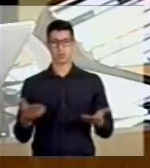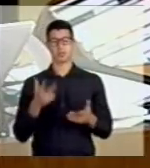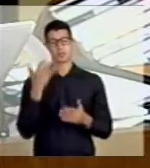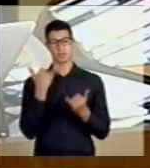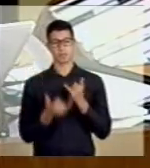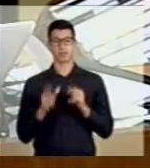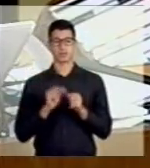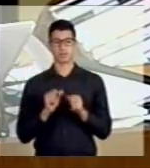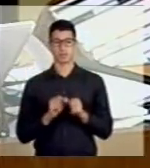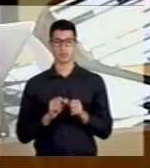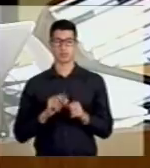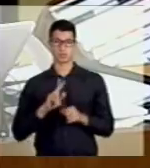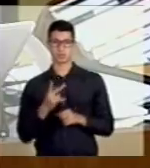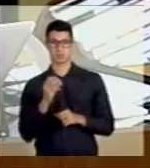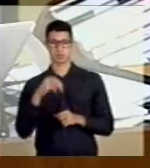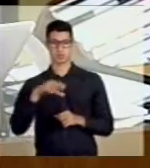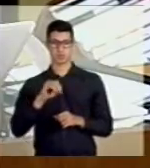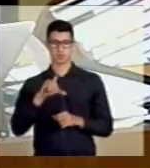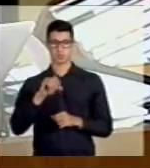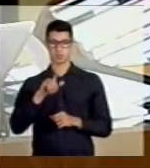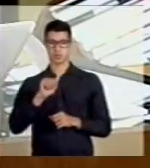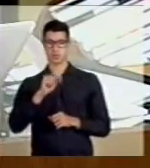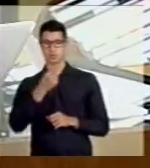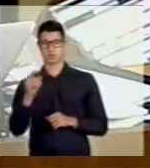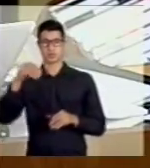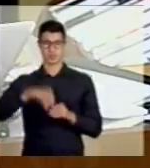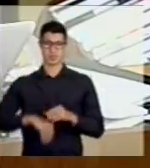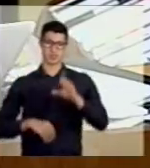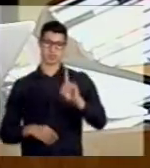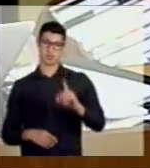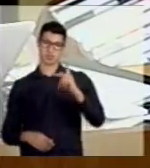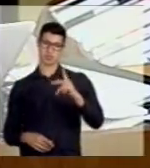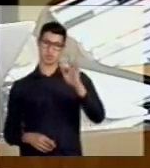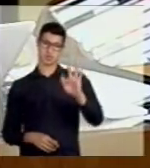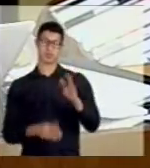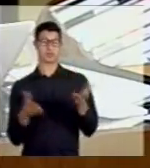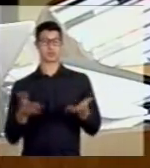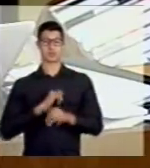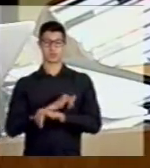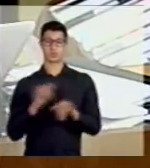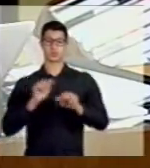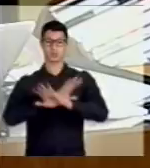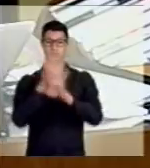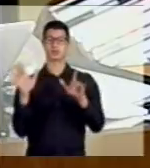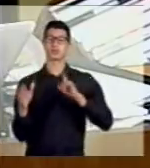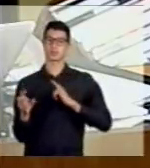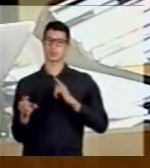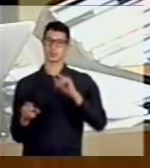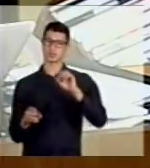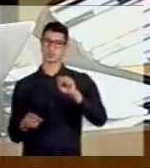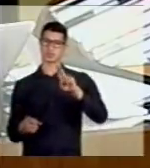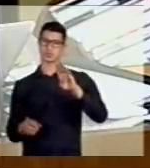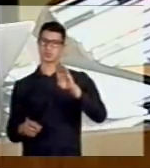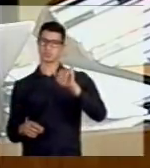se faz uma homologação num acordo numa ADPF. Então, digo que, nesse aspecto, esclareço que há subjacente